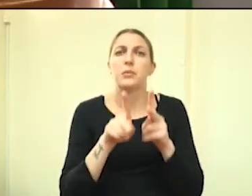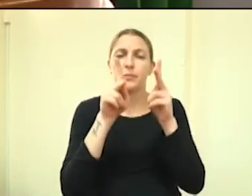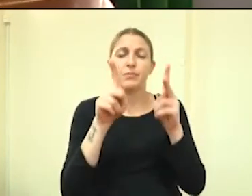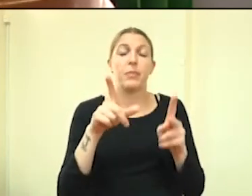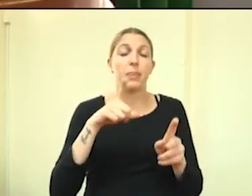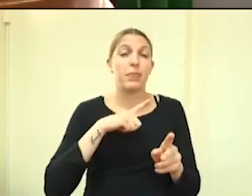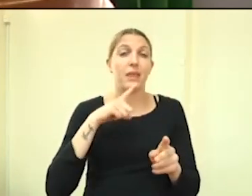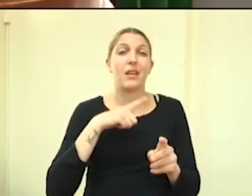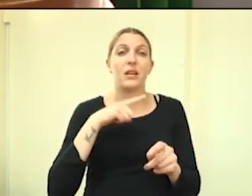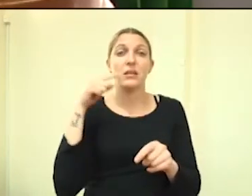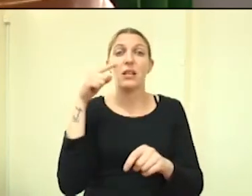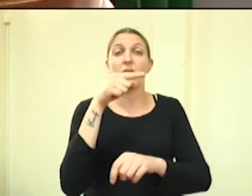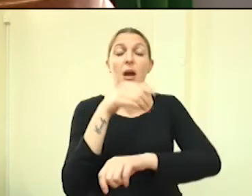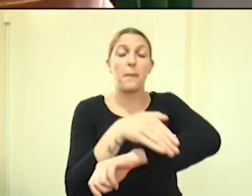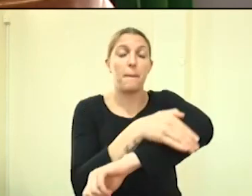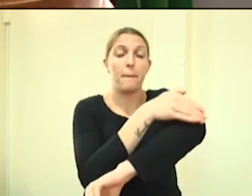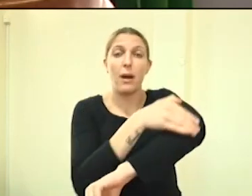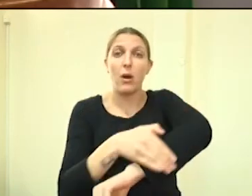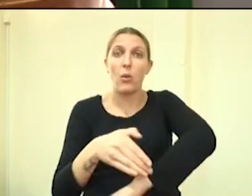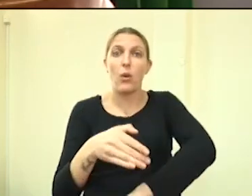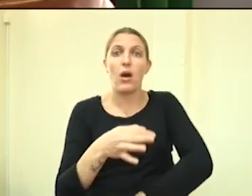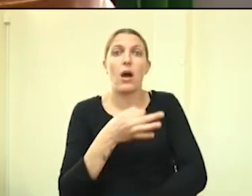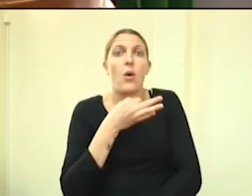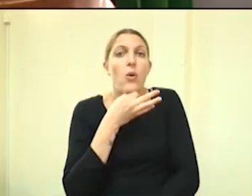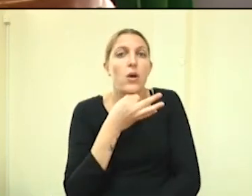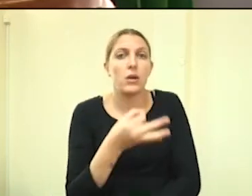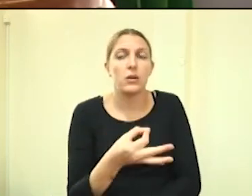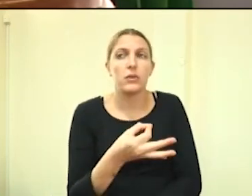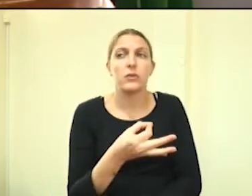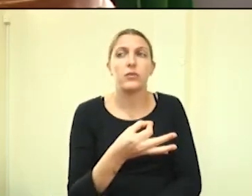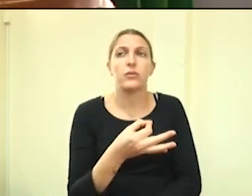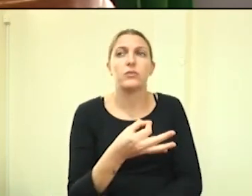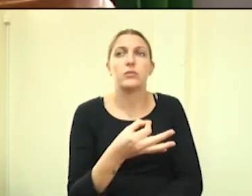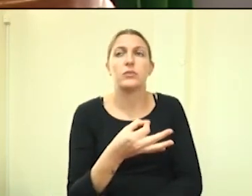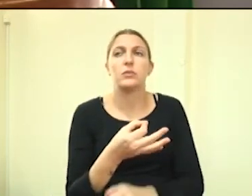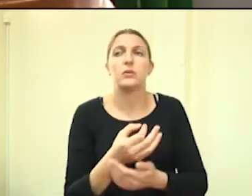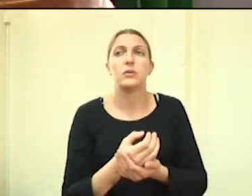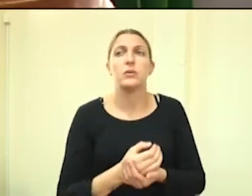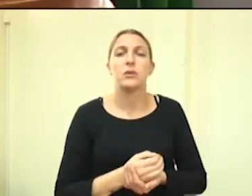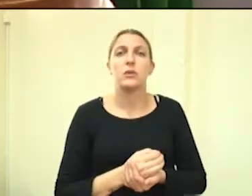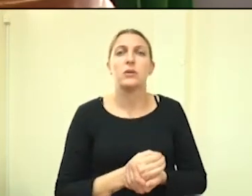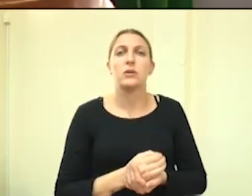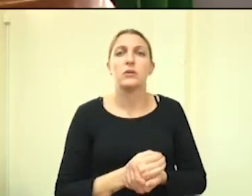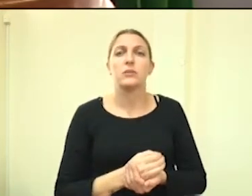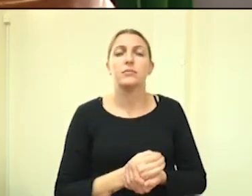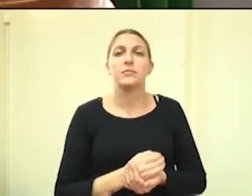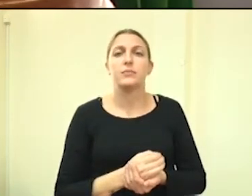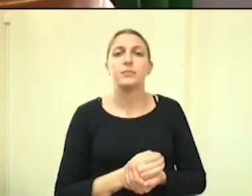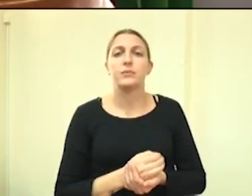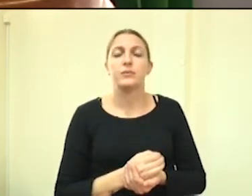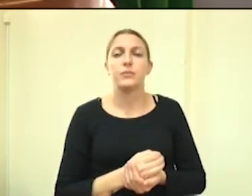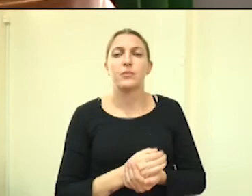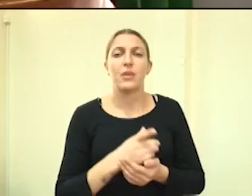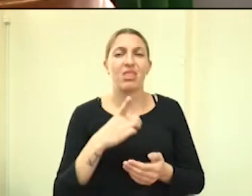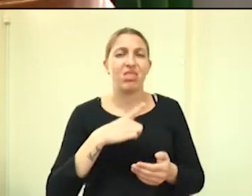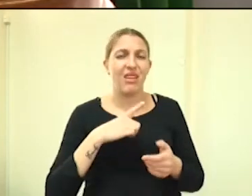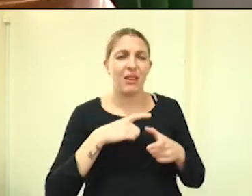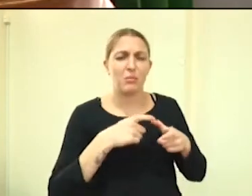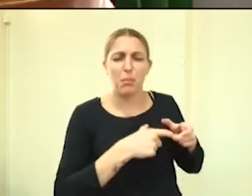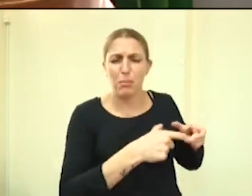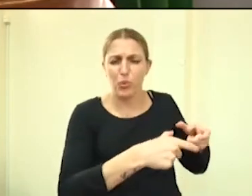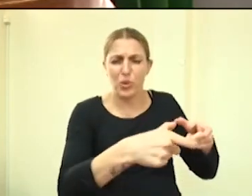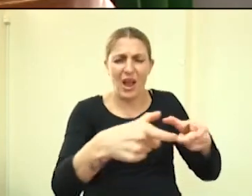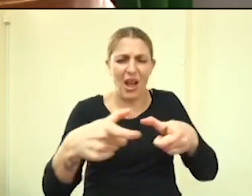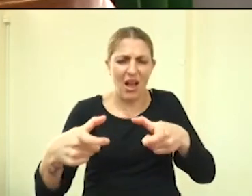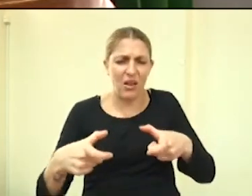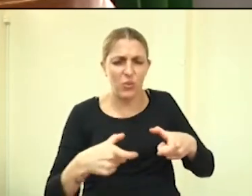deteriorada, uma entrada de bairro, onde que dá acesso a 4, 5 comunidades. E além da rua estar toda esburaqueada